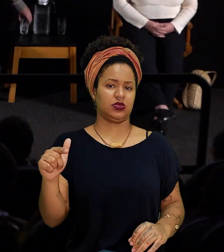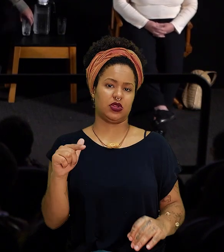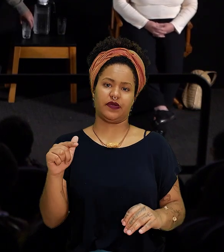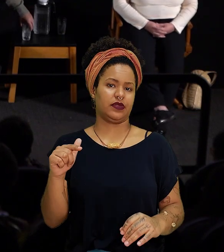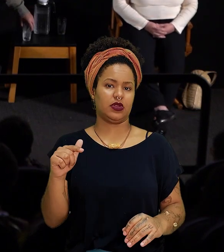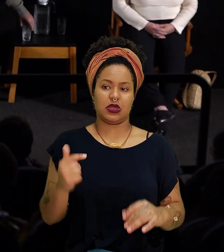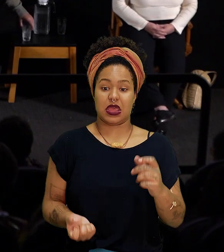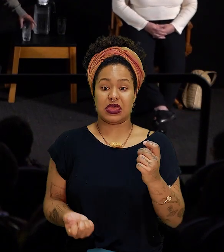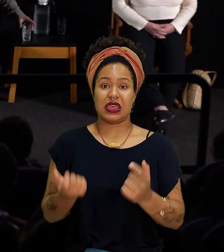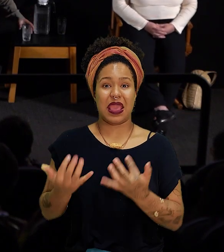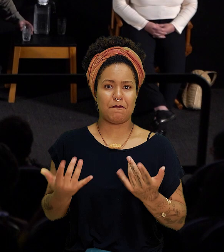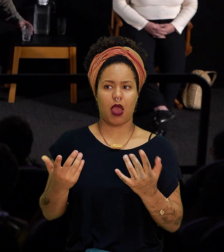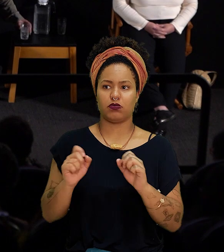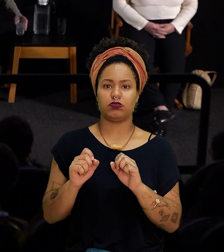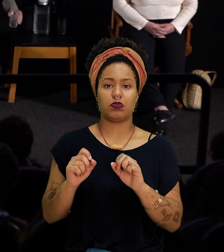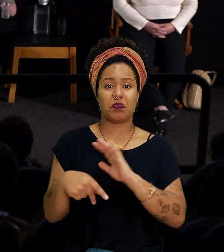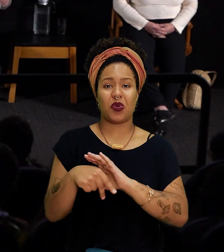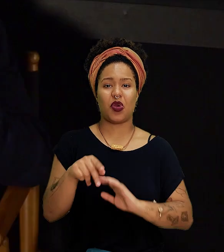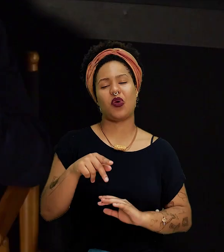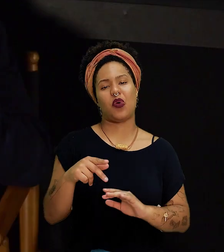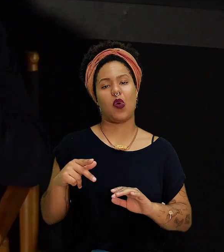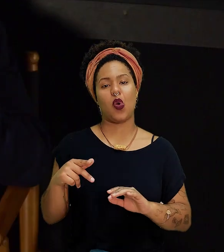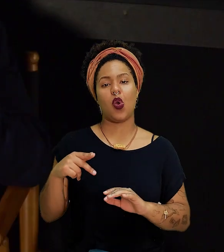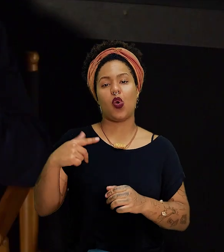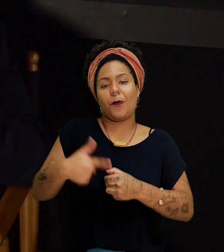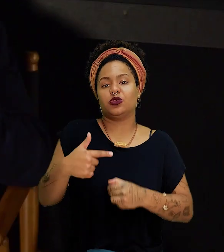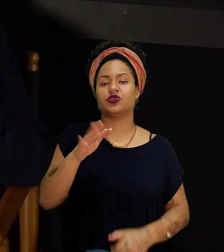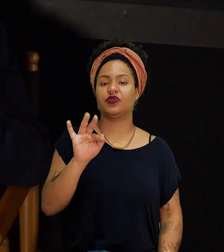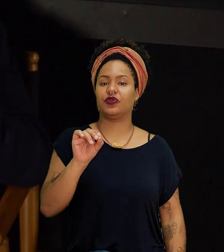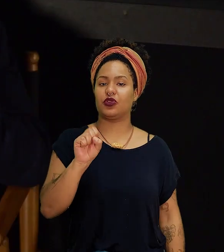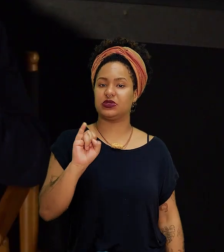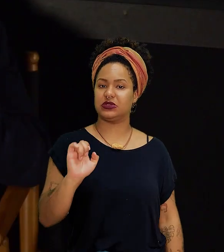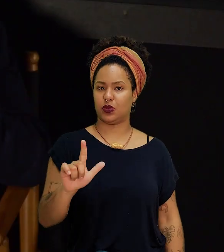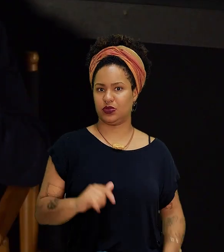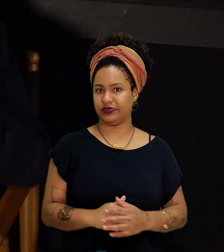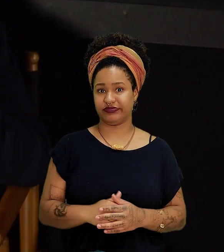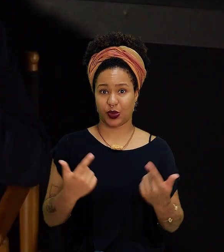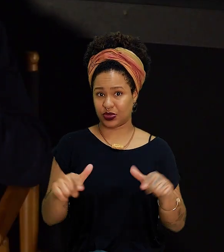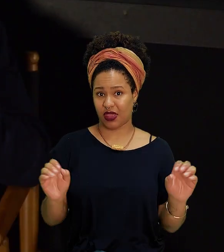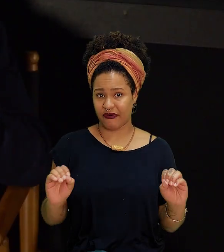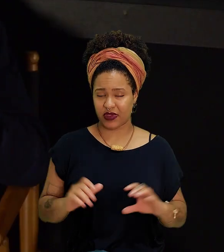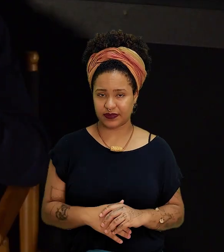do consumo da queima de nenhum dos combustíveis fósseis, né?